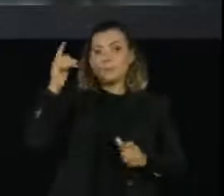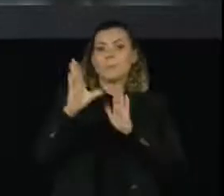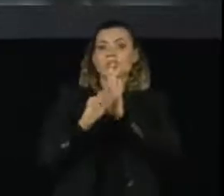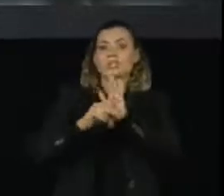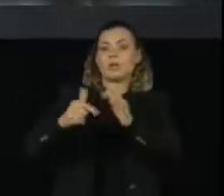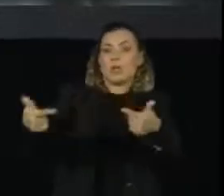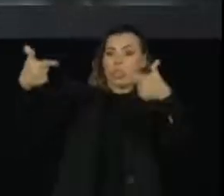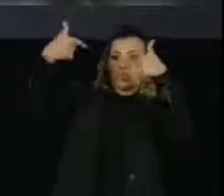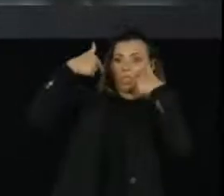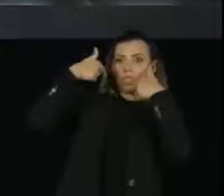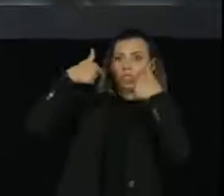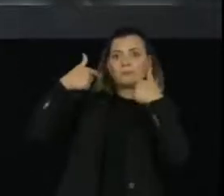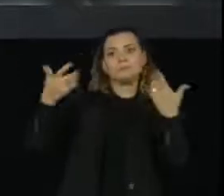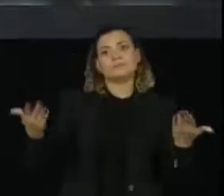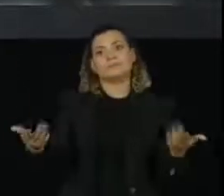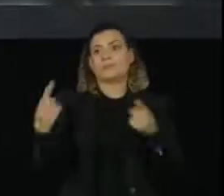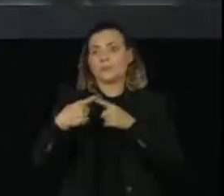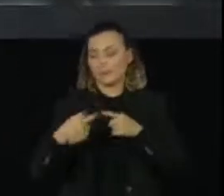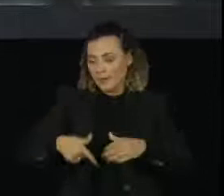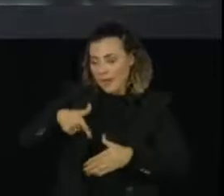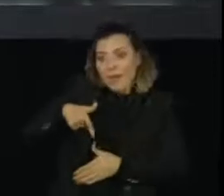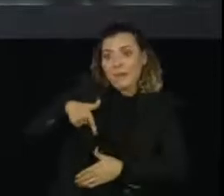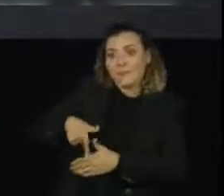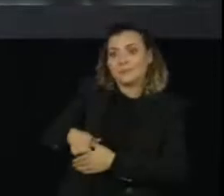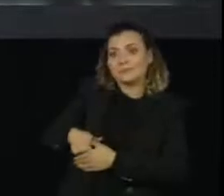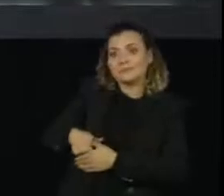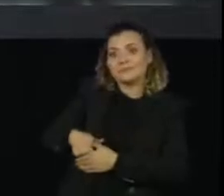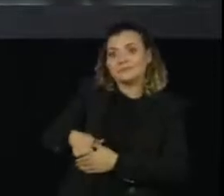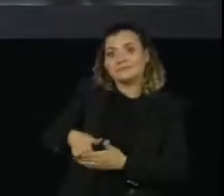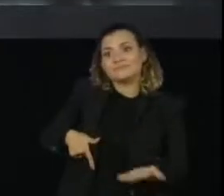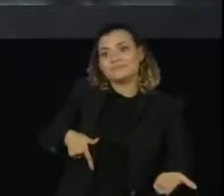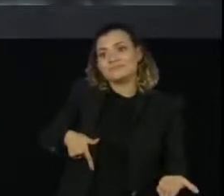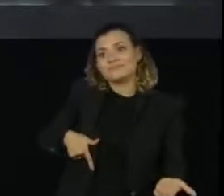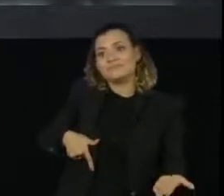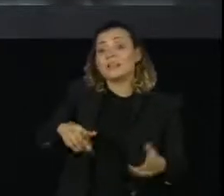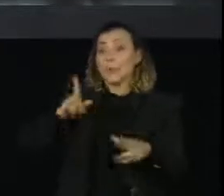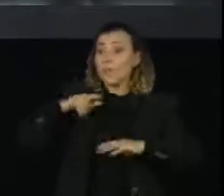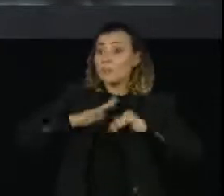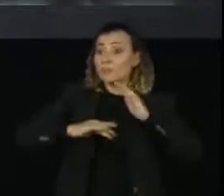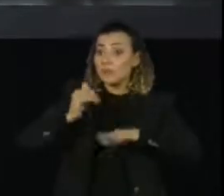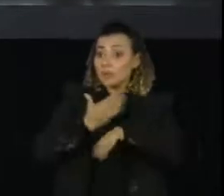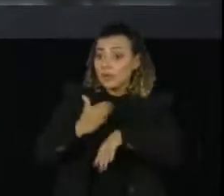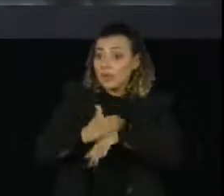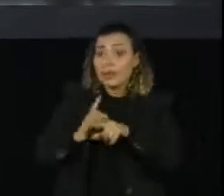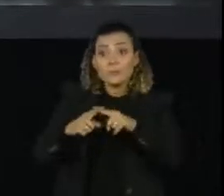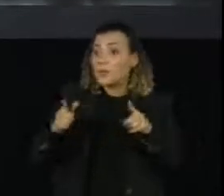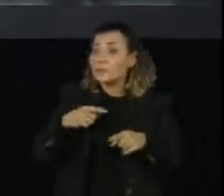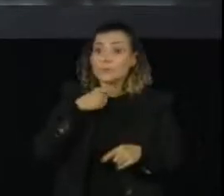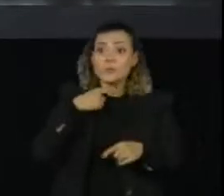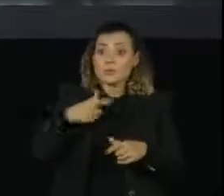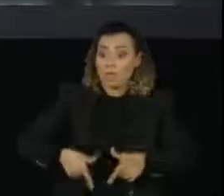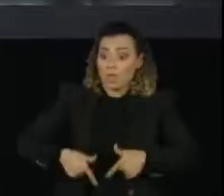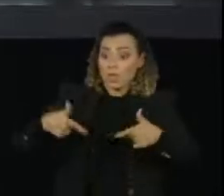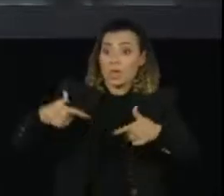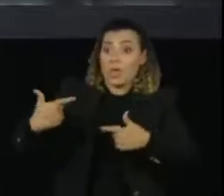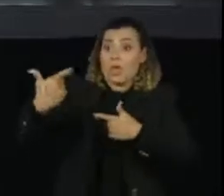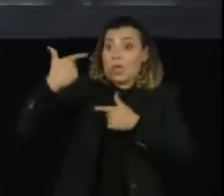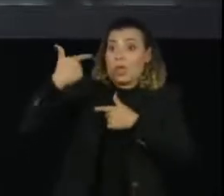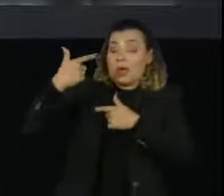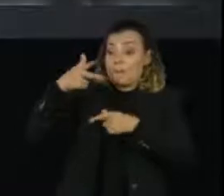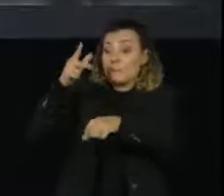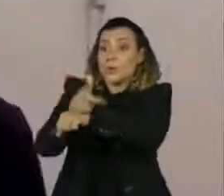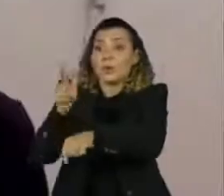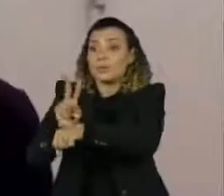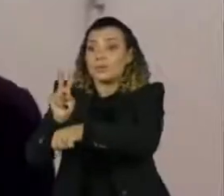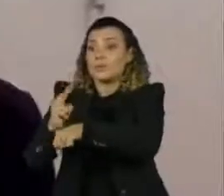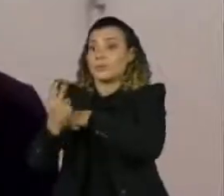por conta disso, né, de ter que reagir. São policiais, são profissionais treinados que muitas vezes não dão conta e acabam sendo mortos